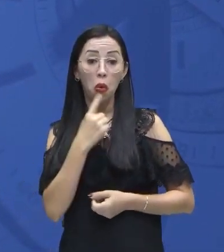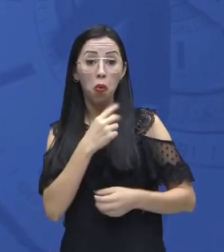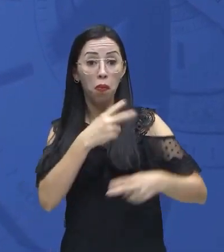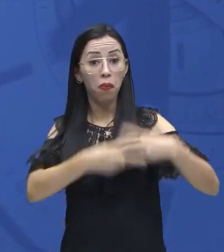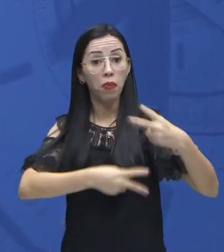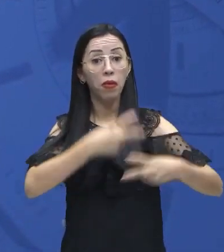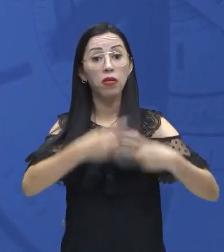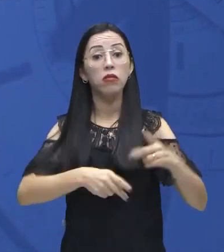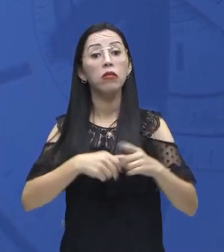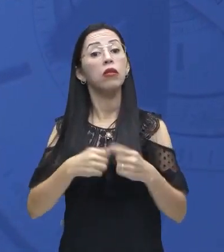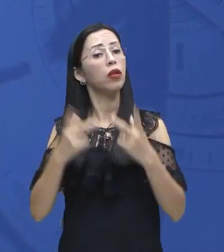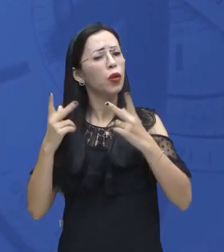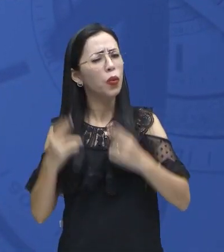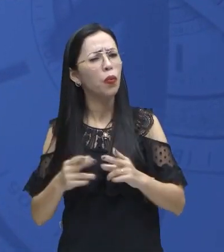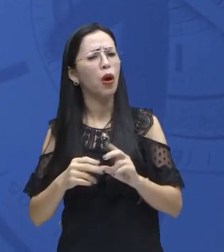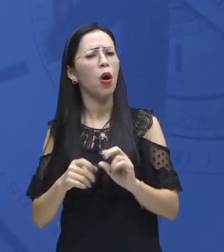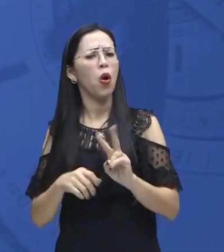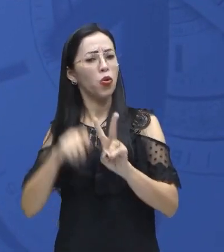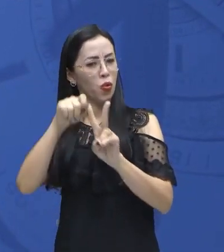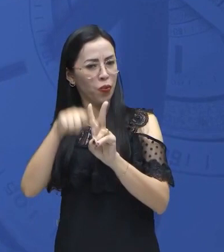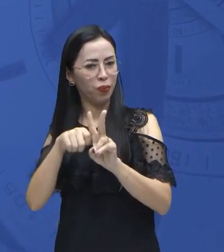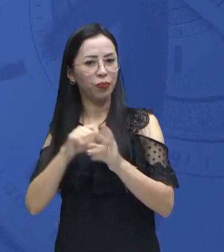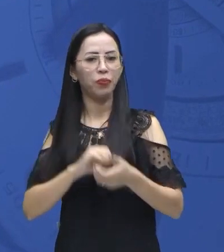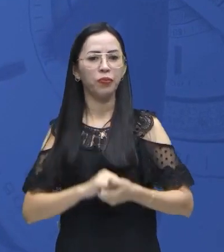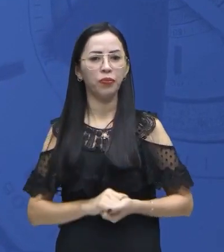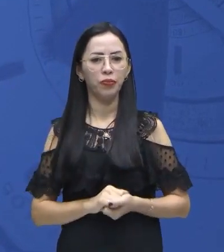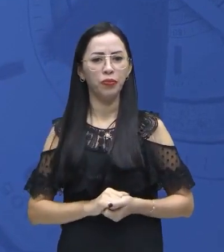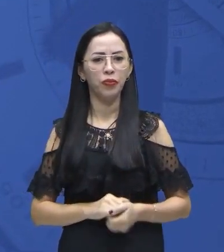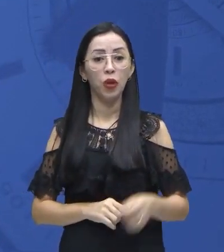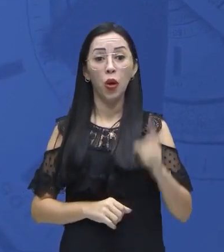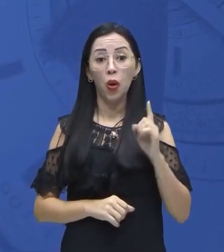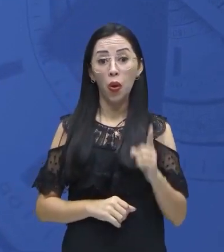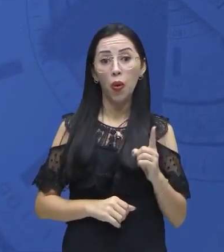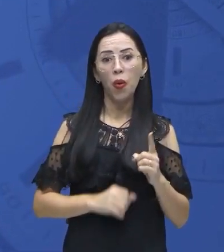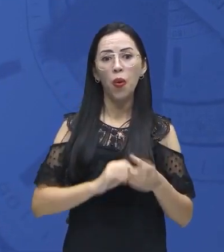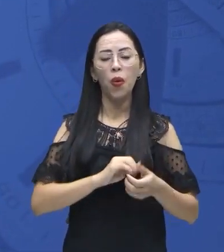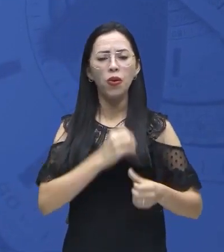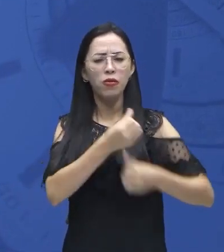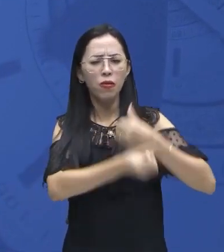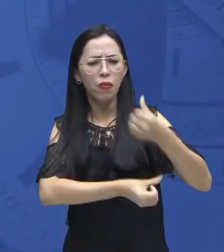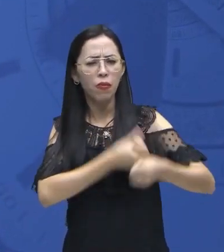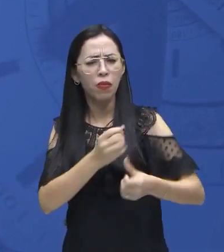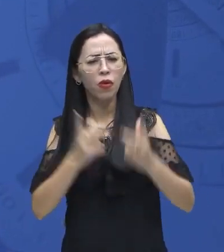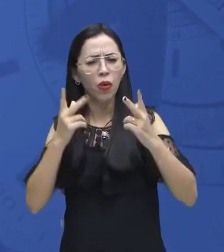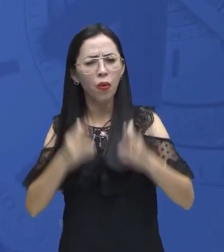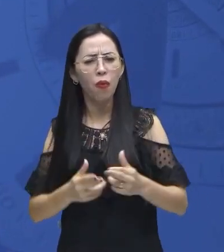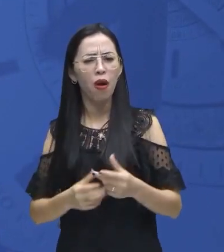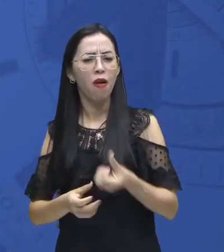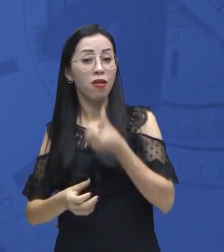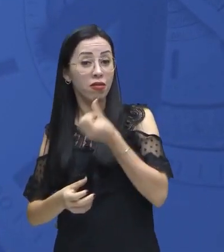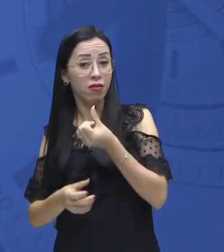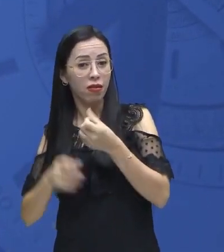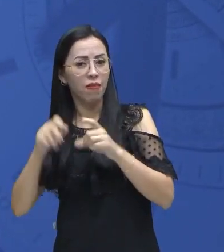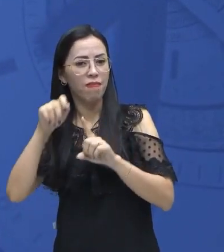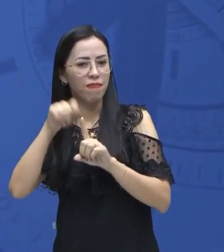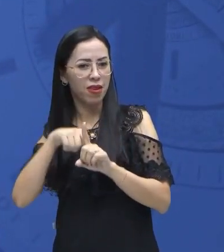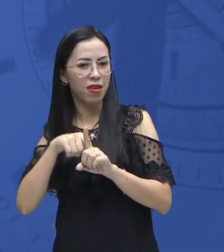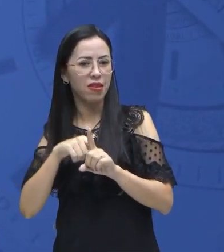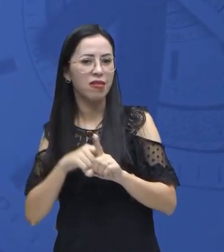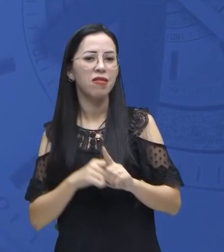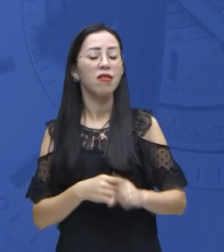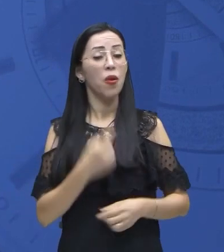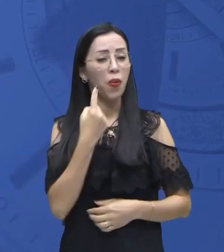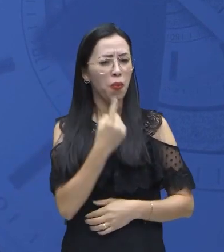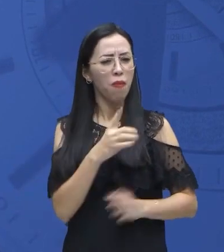bimestre é igual a 2 meses. Um semestre é igual a 6 meses. Uma década